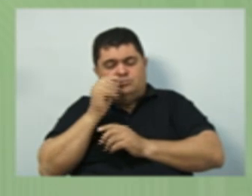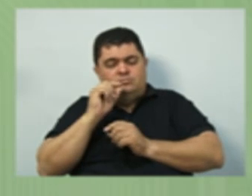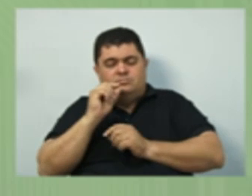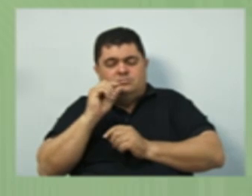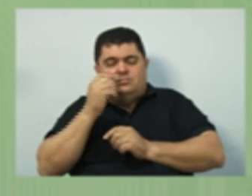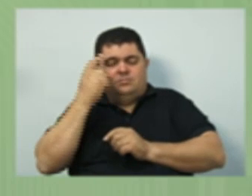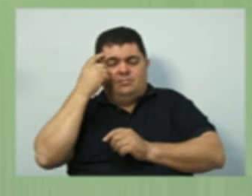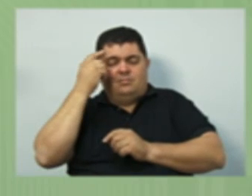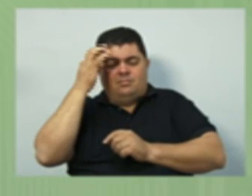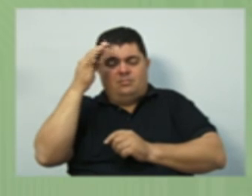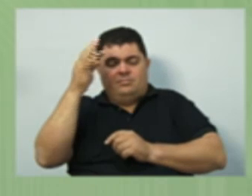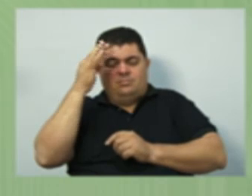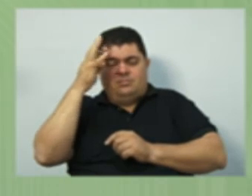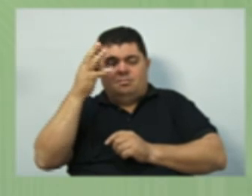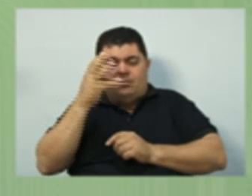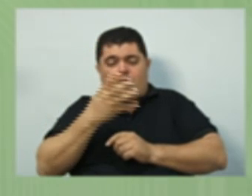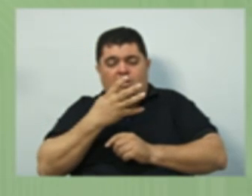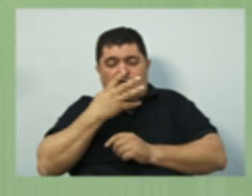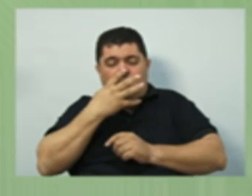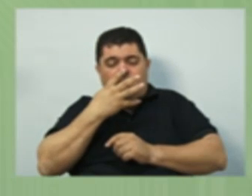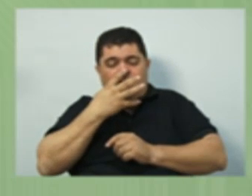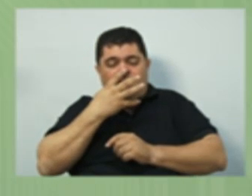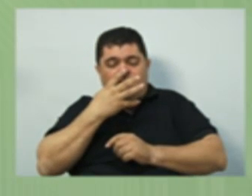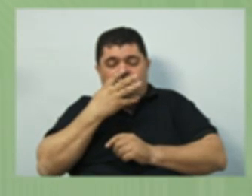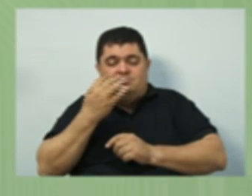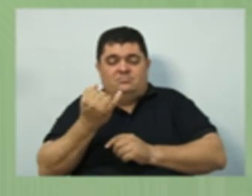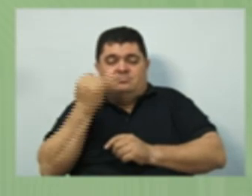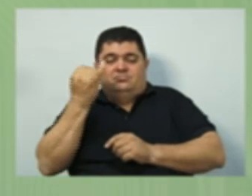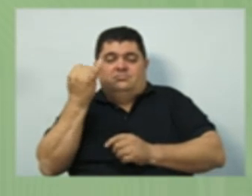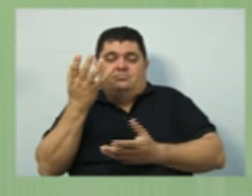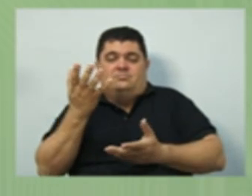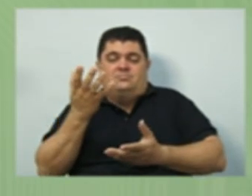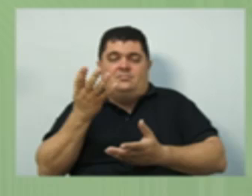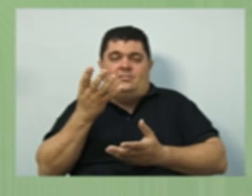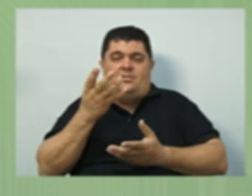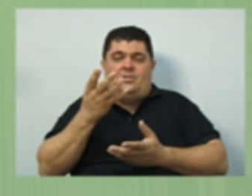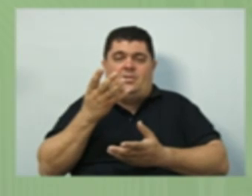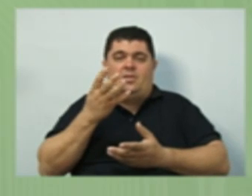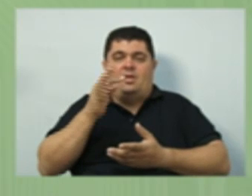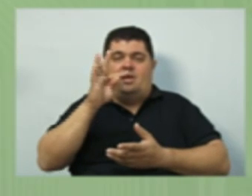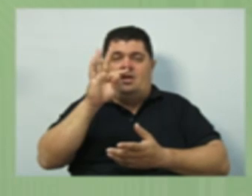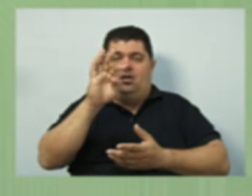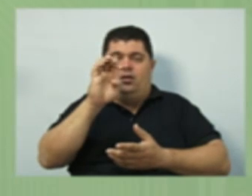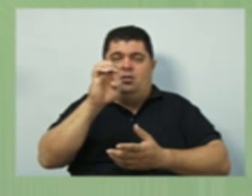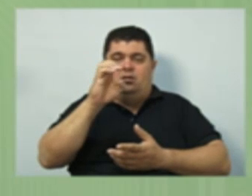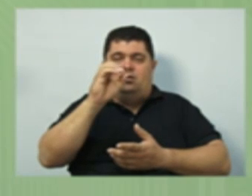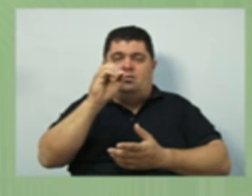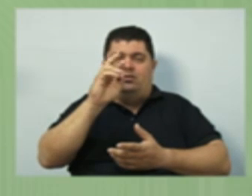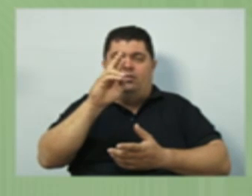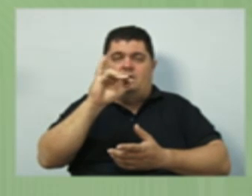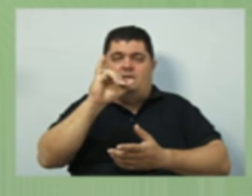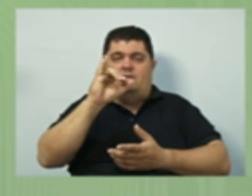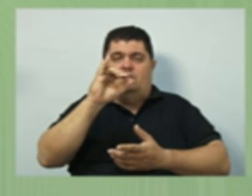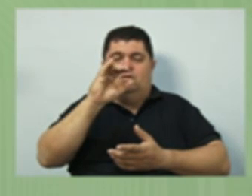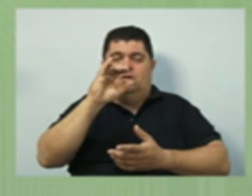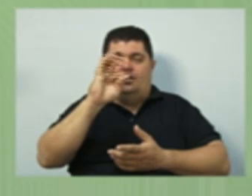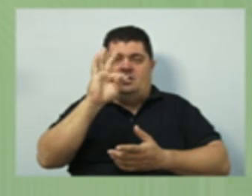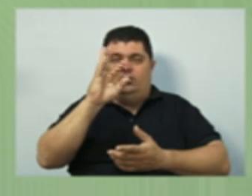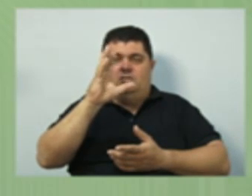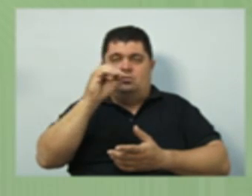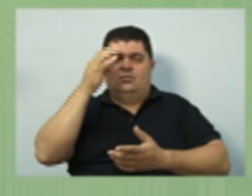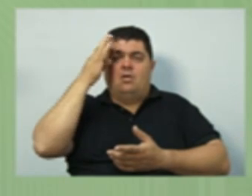contemplando-a, admirando-a. Ele chama isto de teorético, é uma ação teorética.